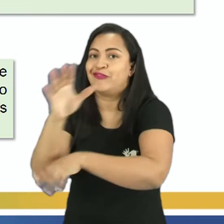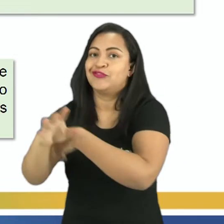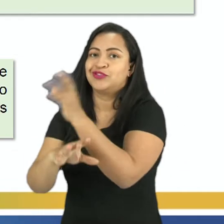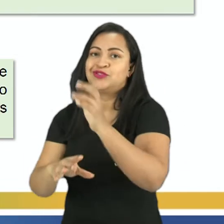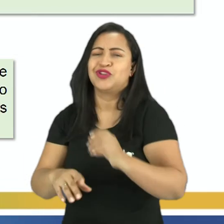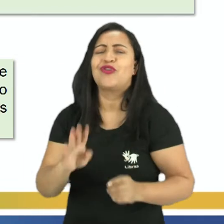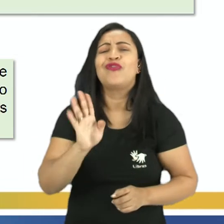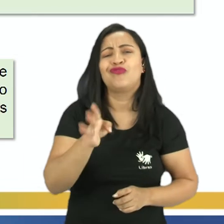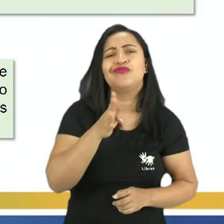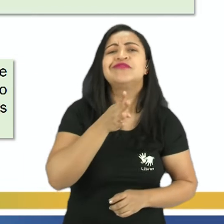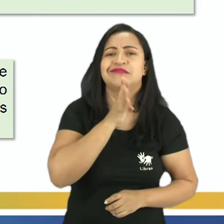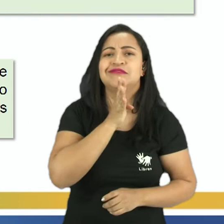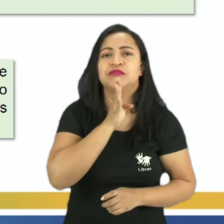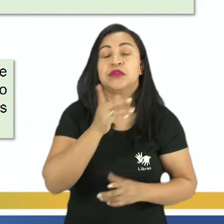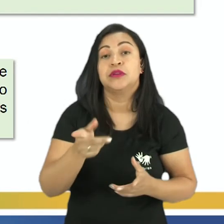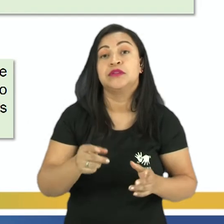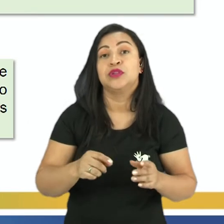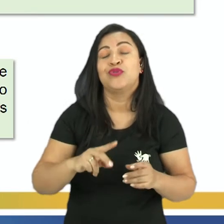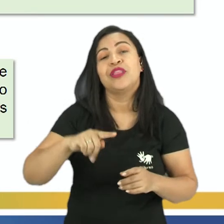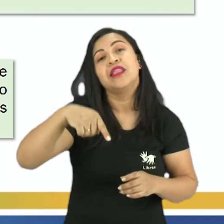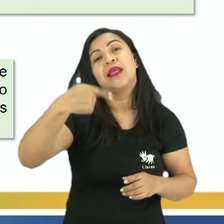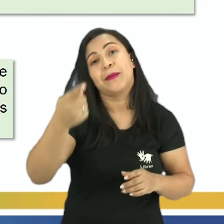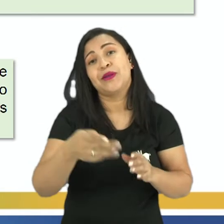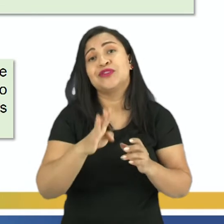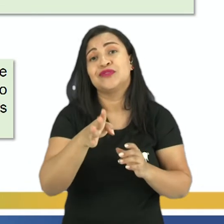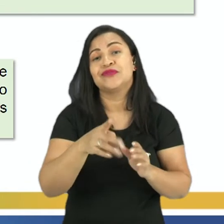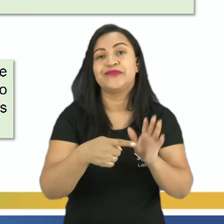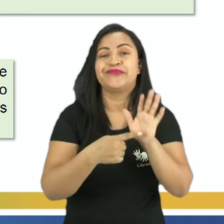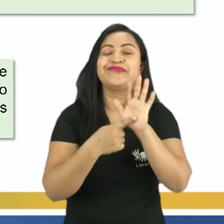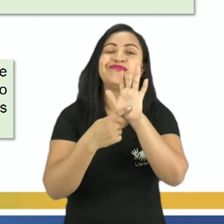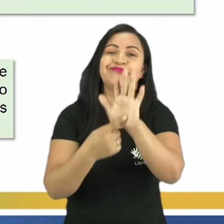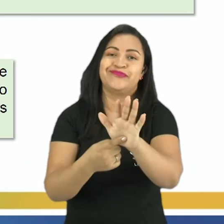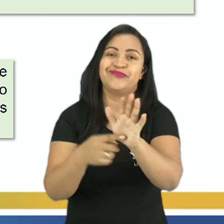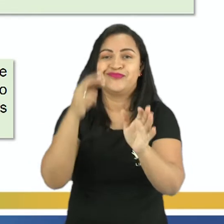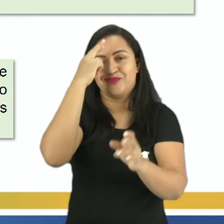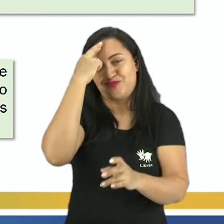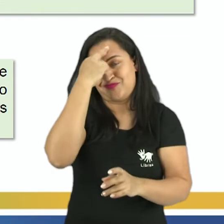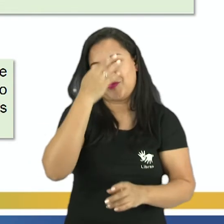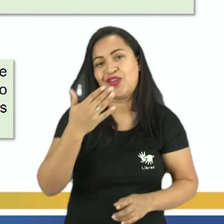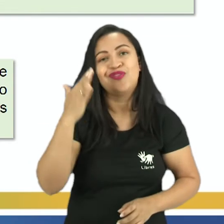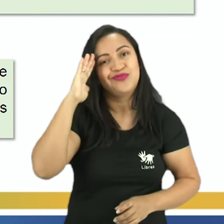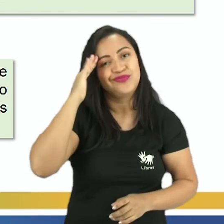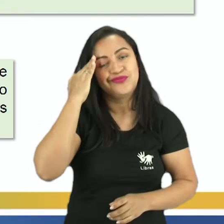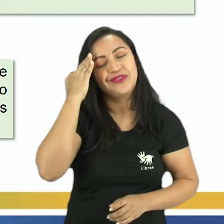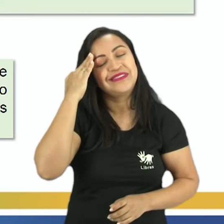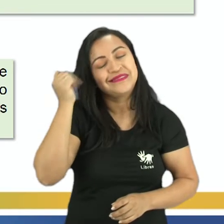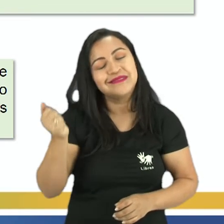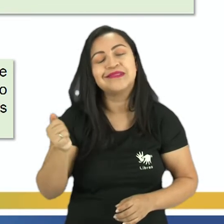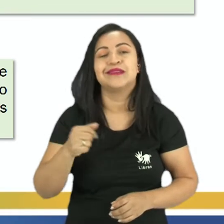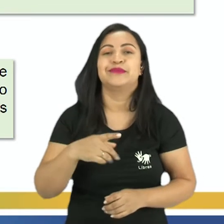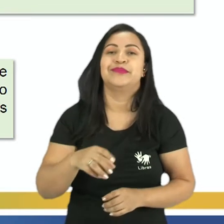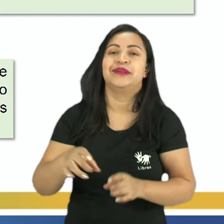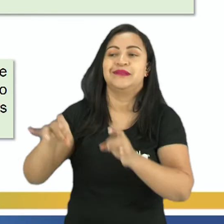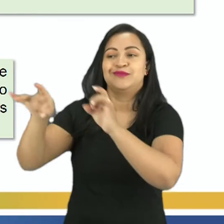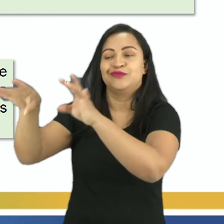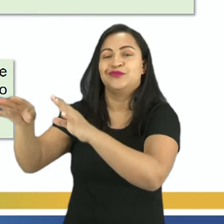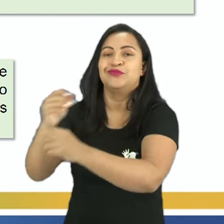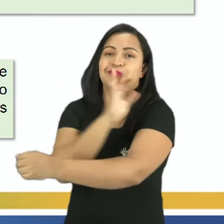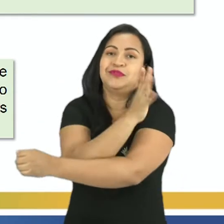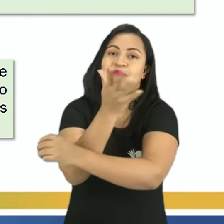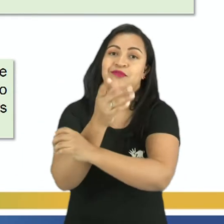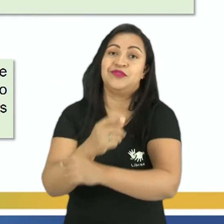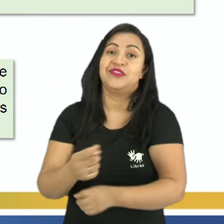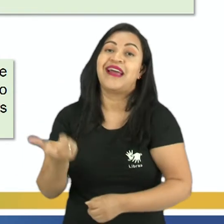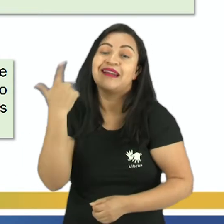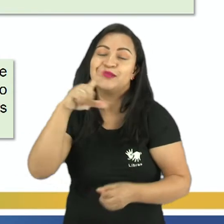história não aparece na primeira cena, mas nós sabemos, né, que eles são deixados na primeira vez, eles conseguem voltar. E